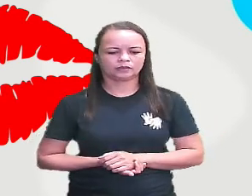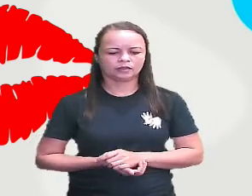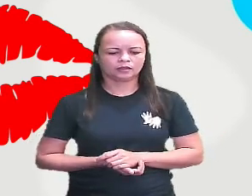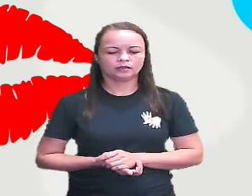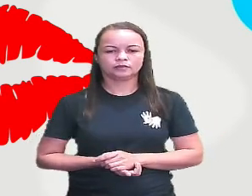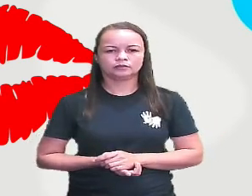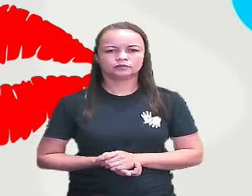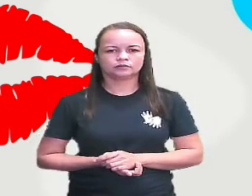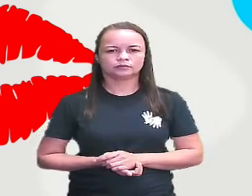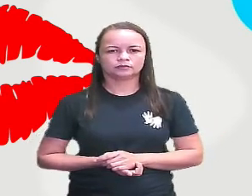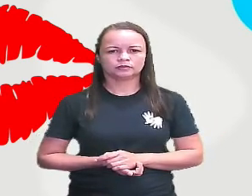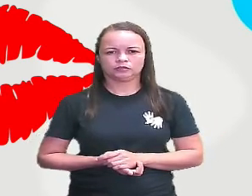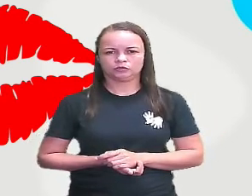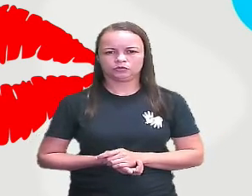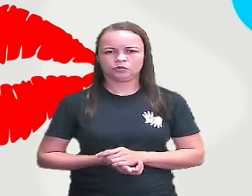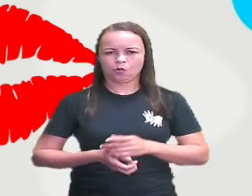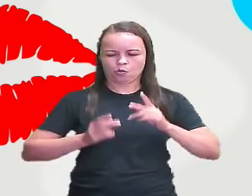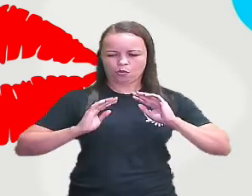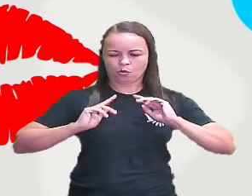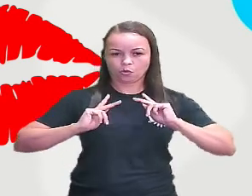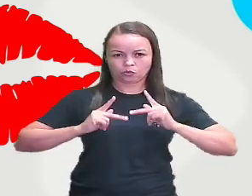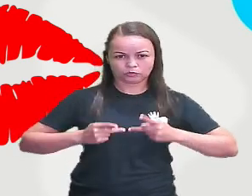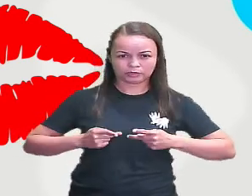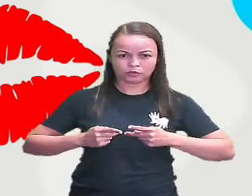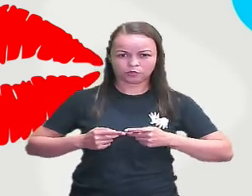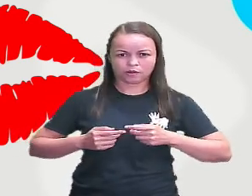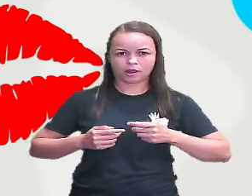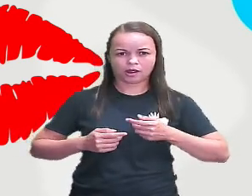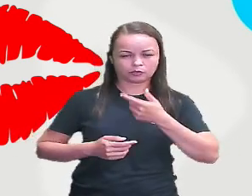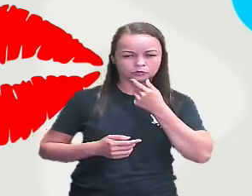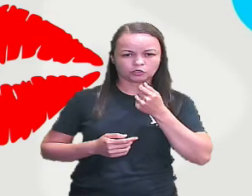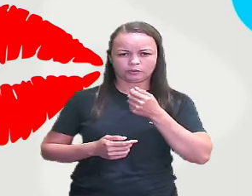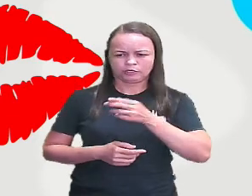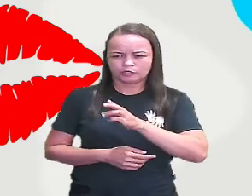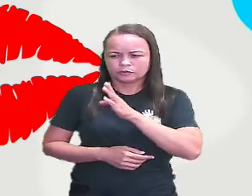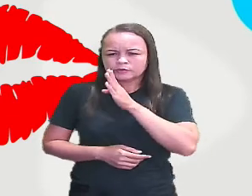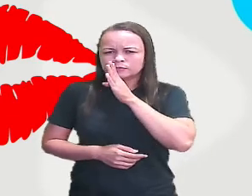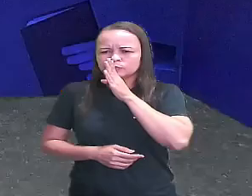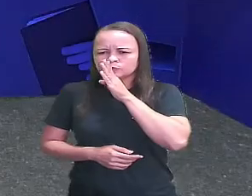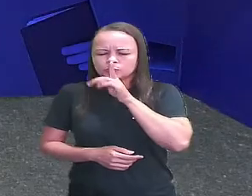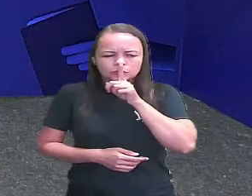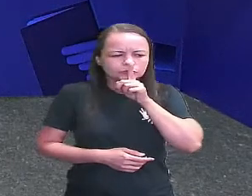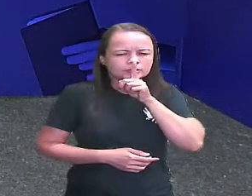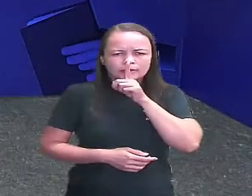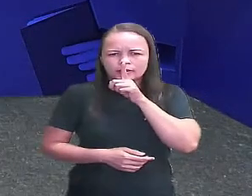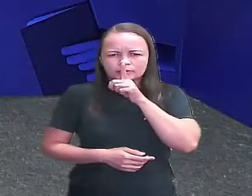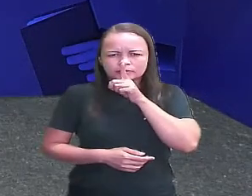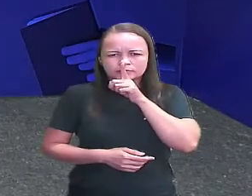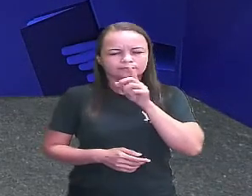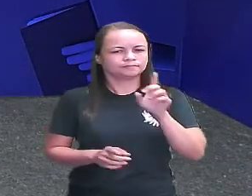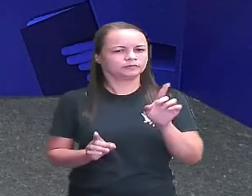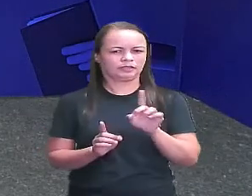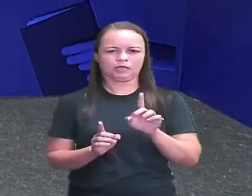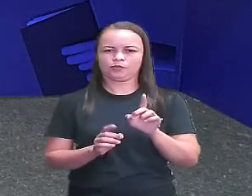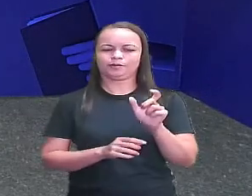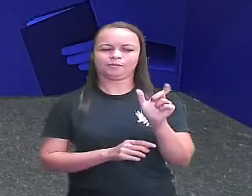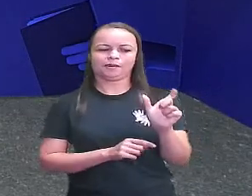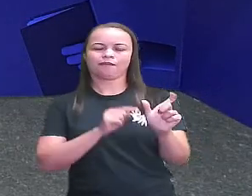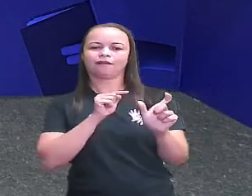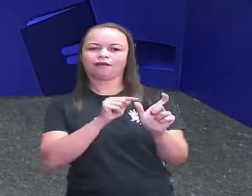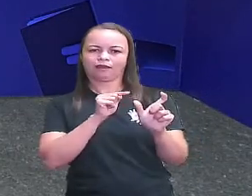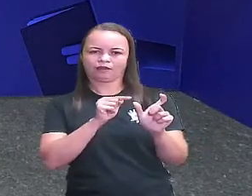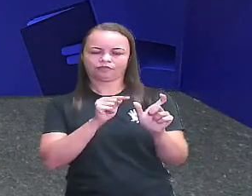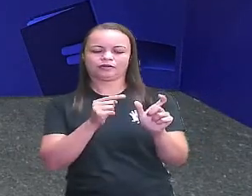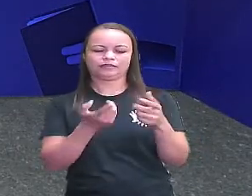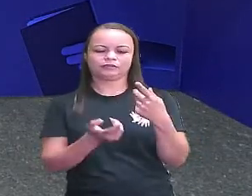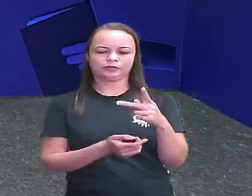que os homens se fazem, sim na palavra. Paulo Freire. Então, gente, fica